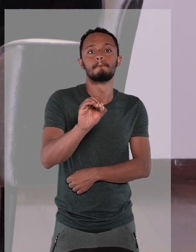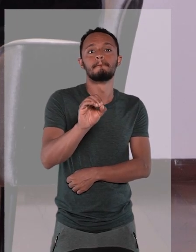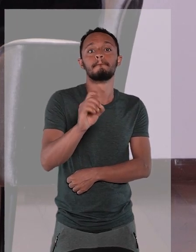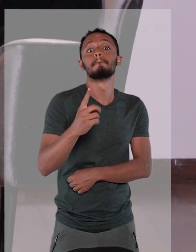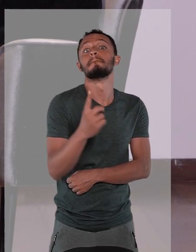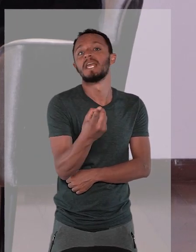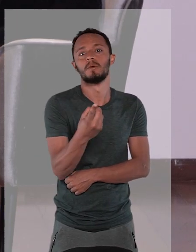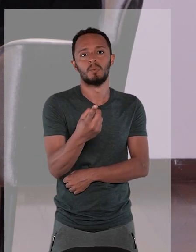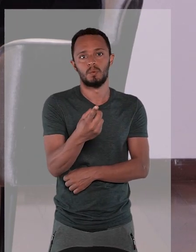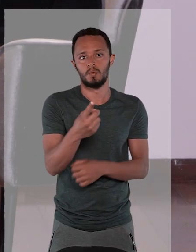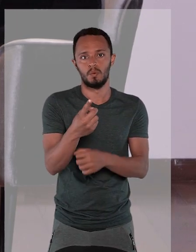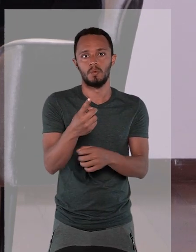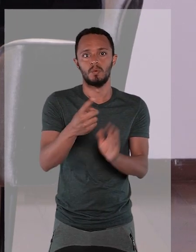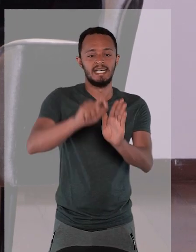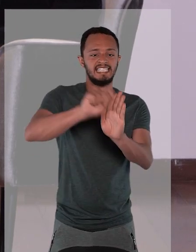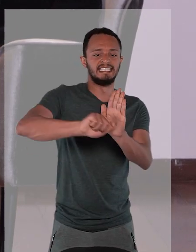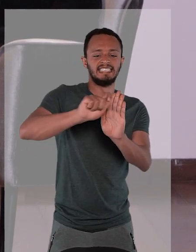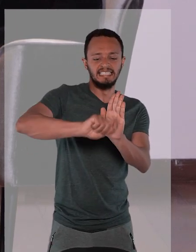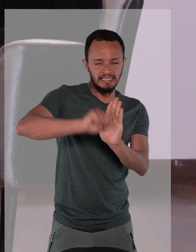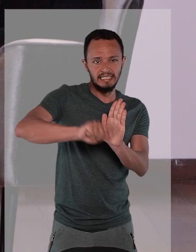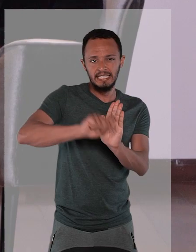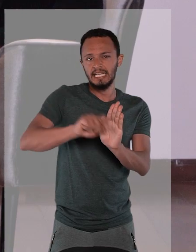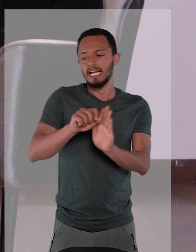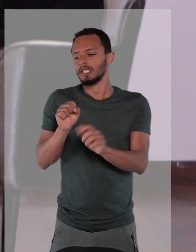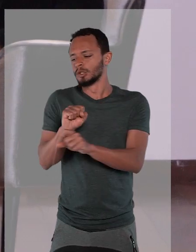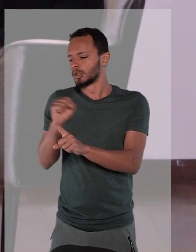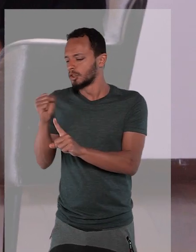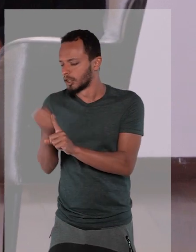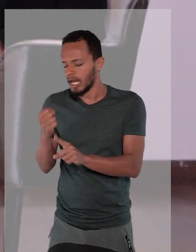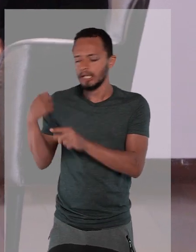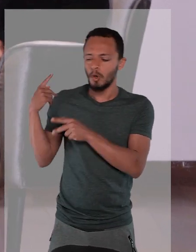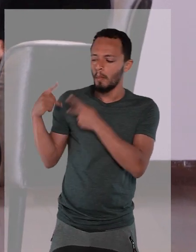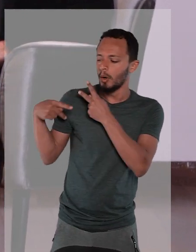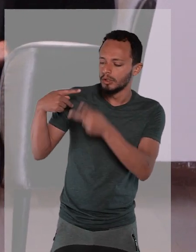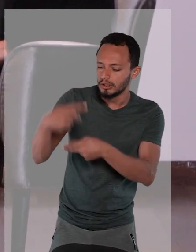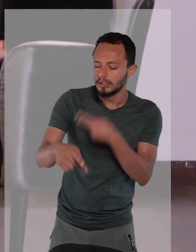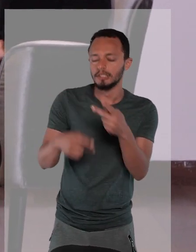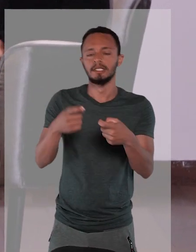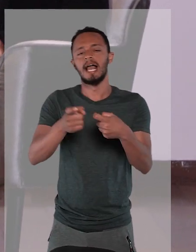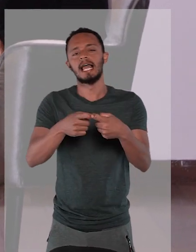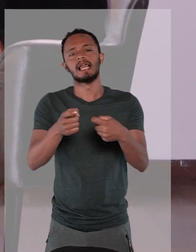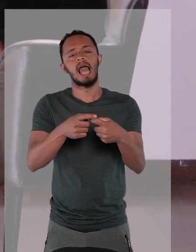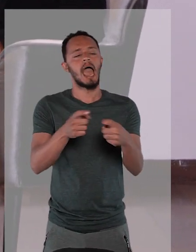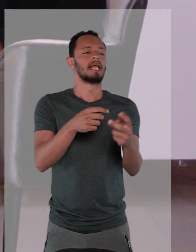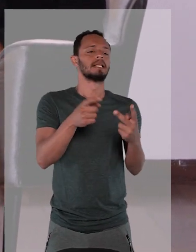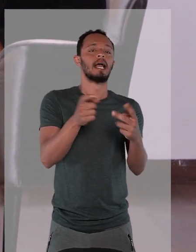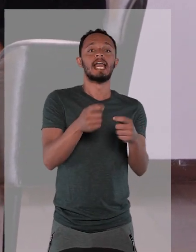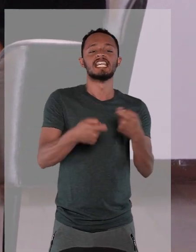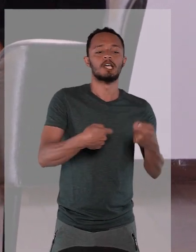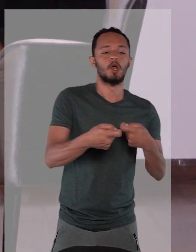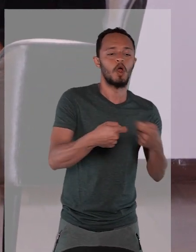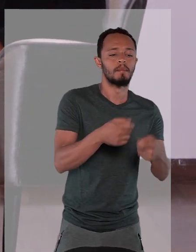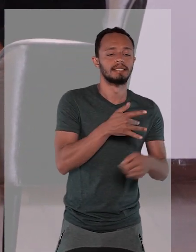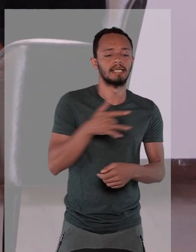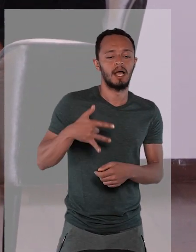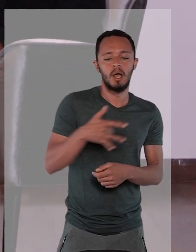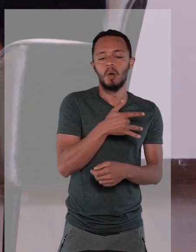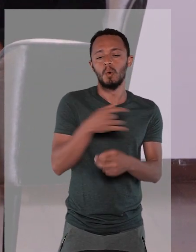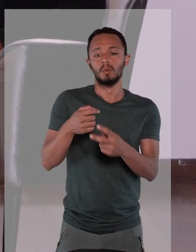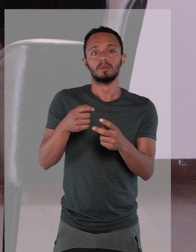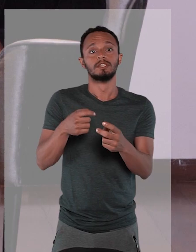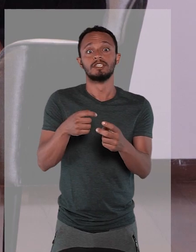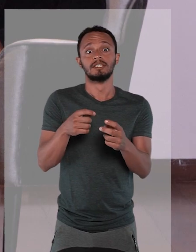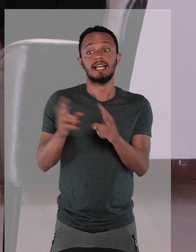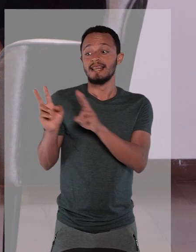Clínica, CTI, terapia intensiva, sociologia, antropologia, enfim, tudo. Economia da saúde, tudo. Né? Tem um